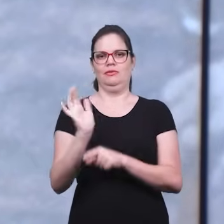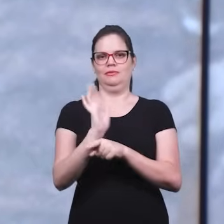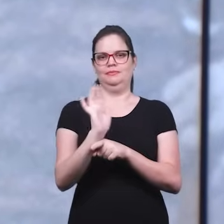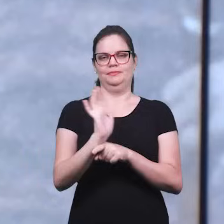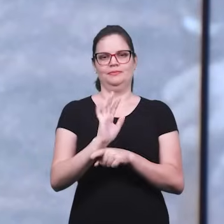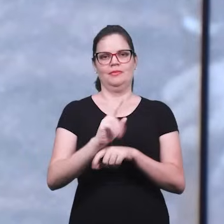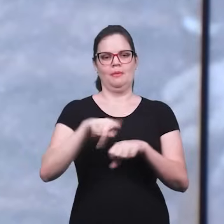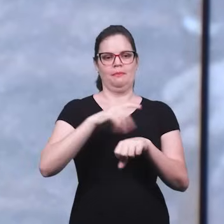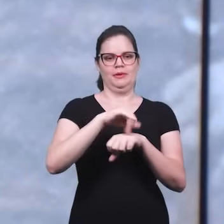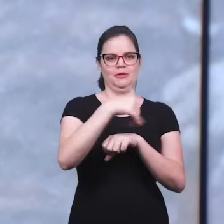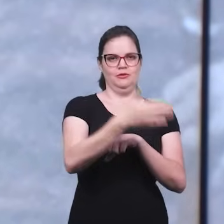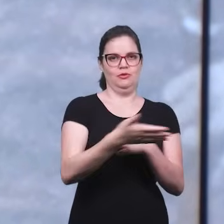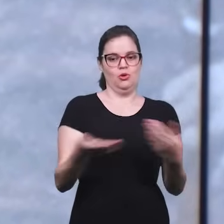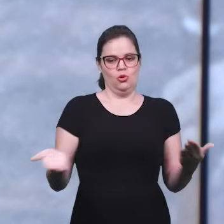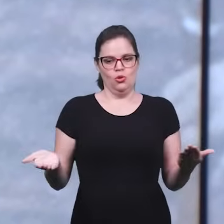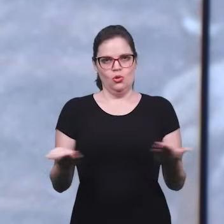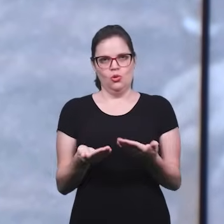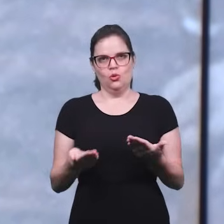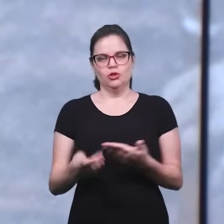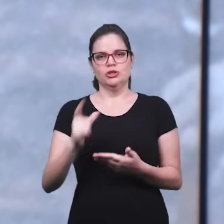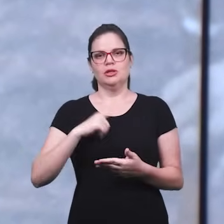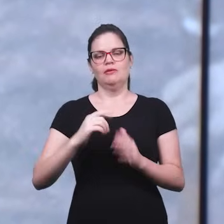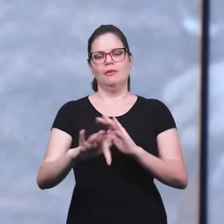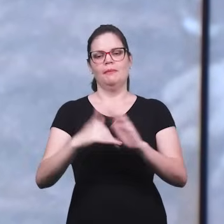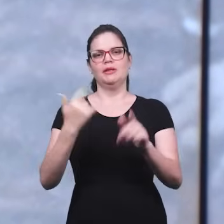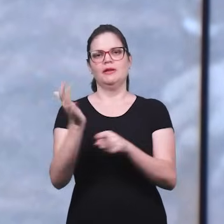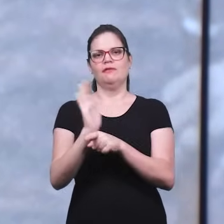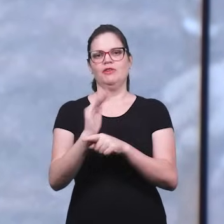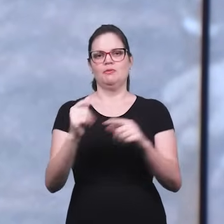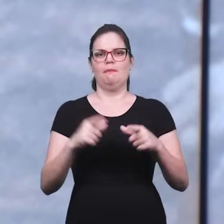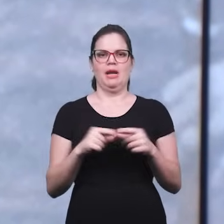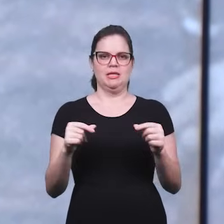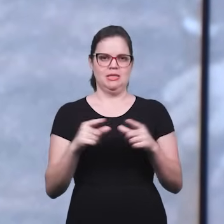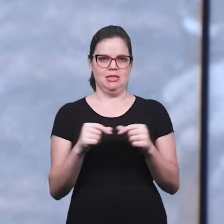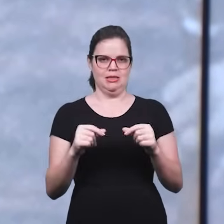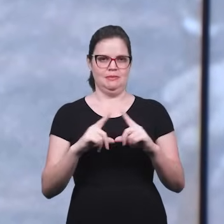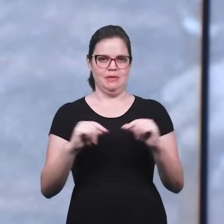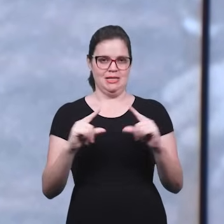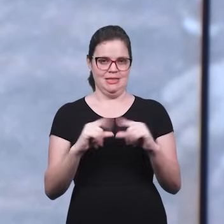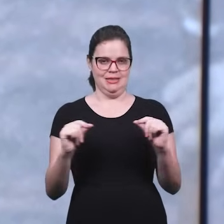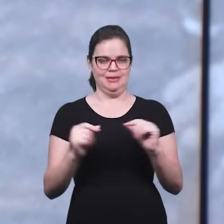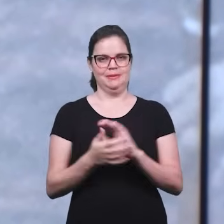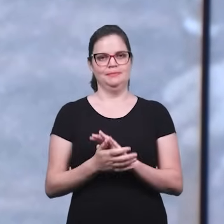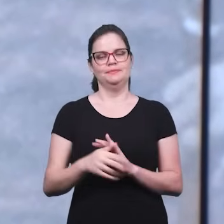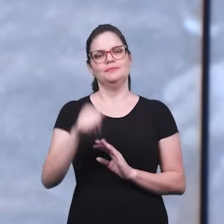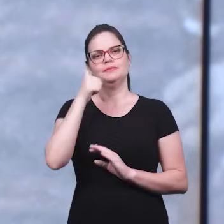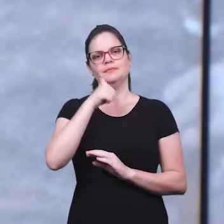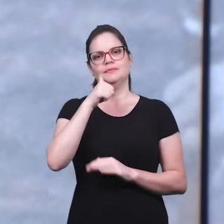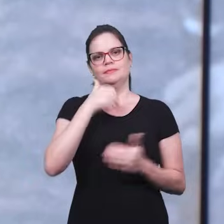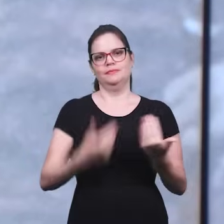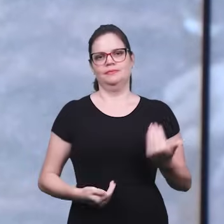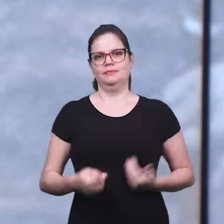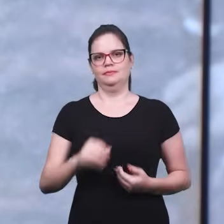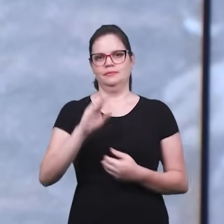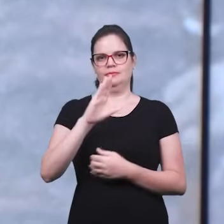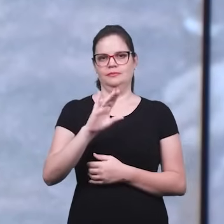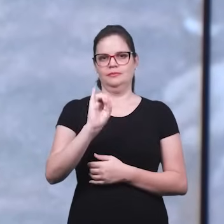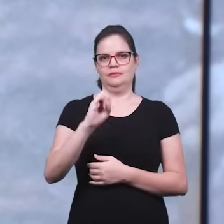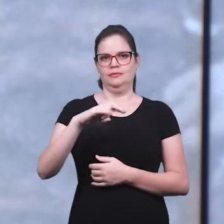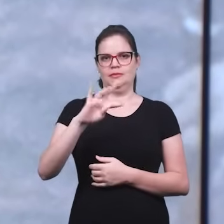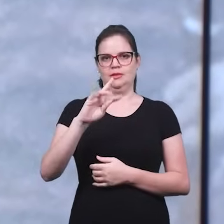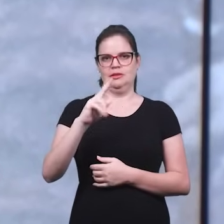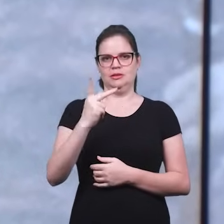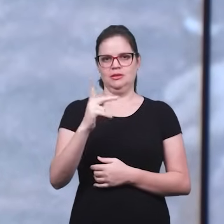do exterior. Hoje nós vamos ter uma participação de Brasília, no Distrito Federal. A nossa irmã Cíntia Moreira,